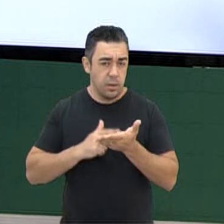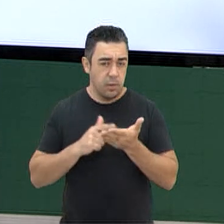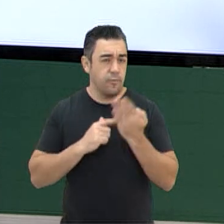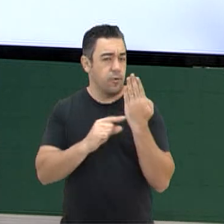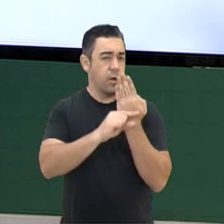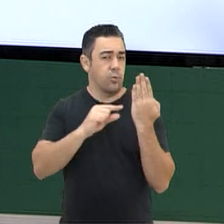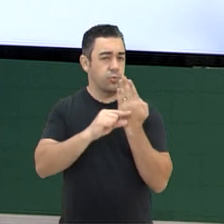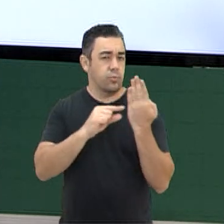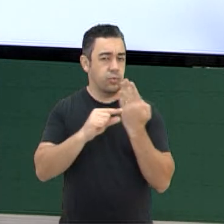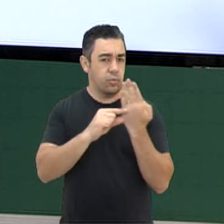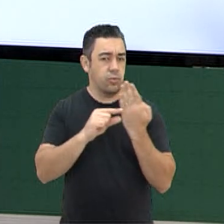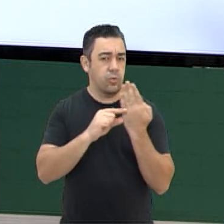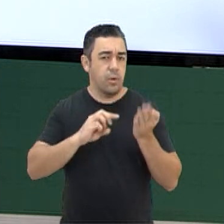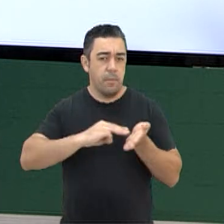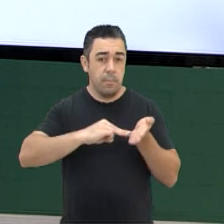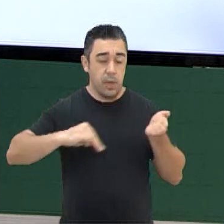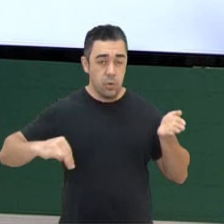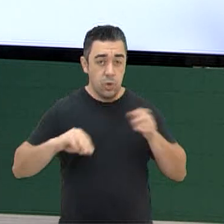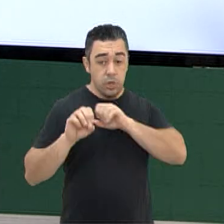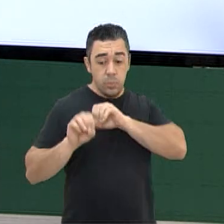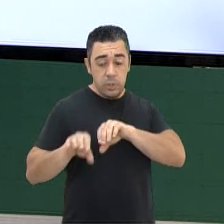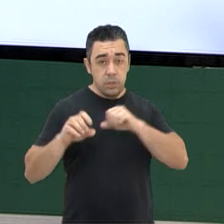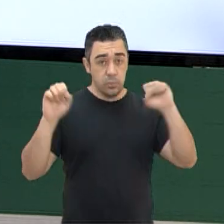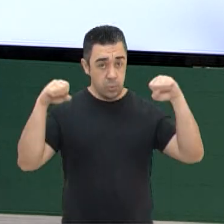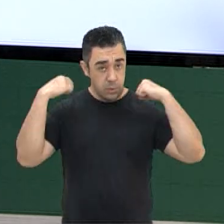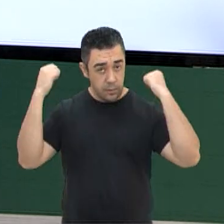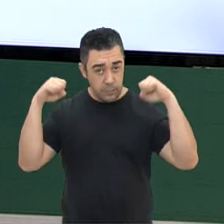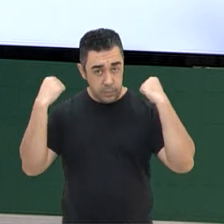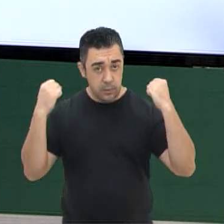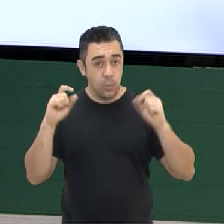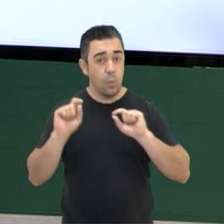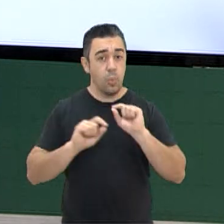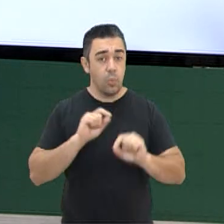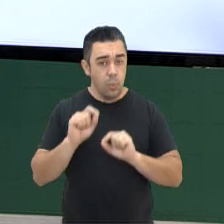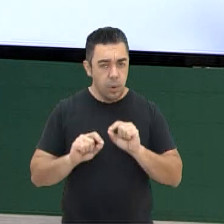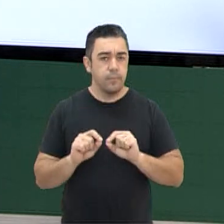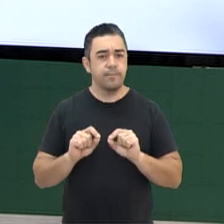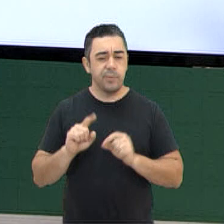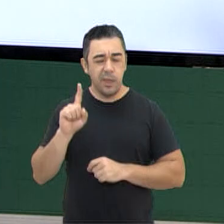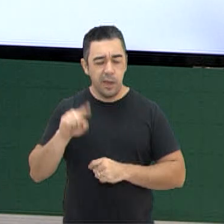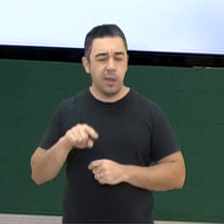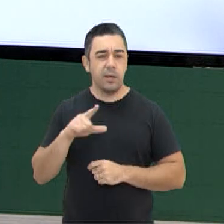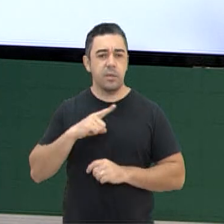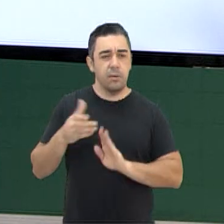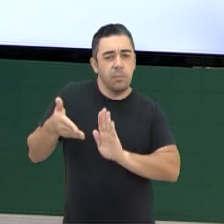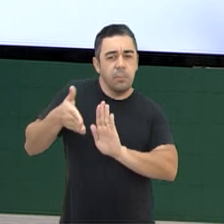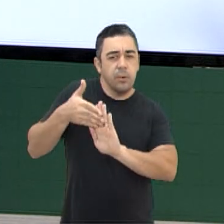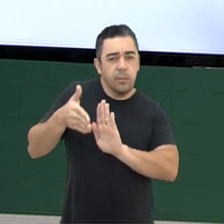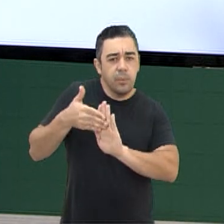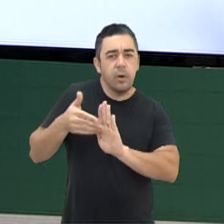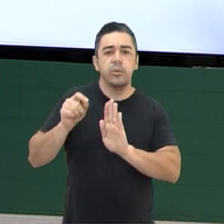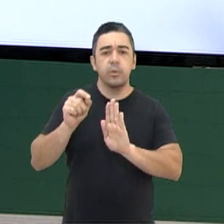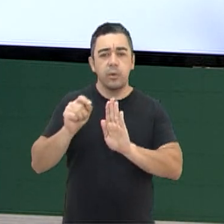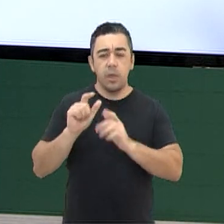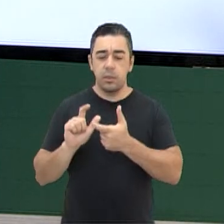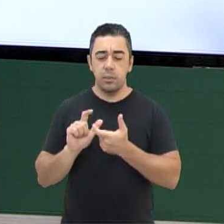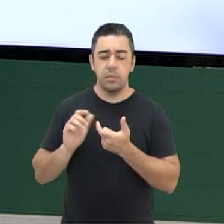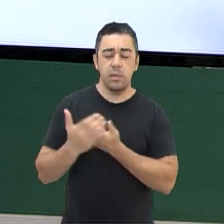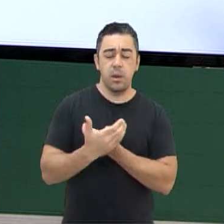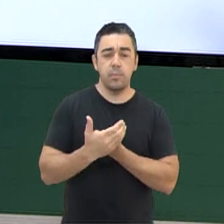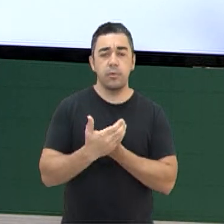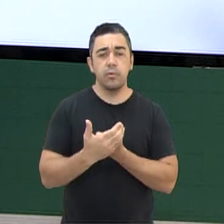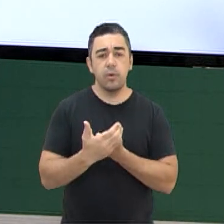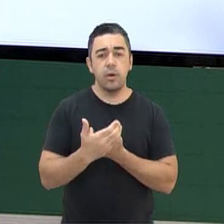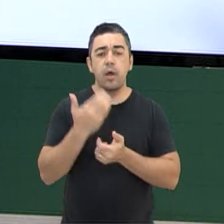autores com o nome Metodologia do Ensino de Educação Física, que uma das obras que propôs essa terminologia e